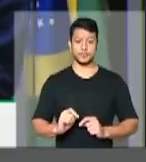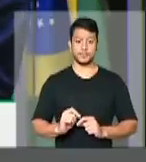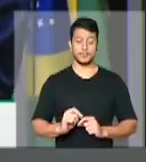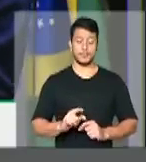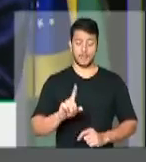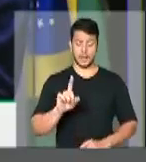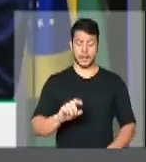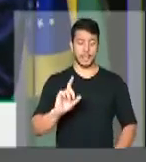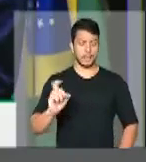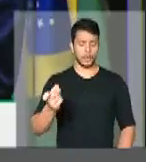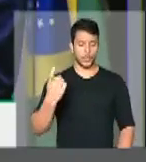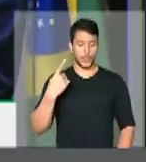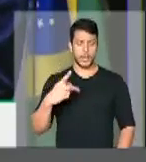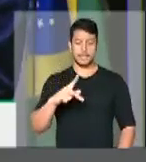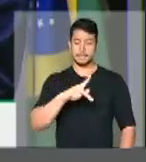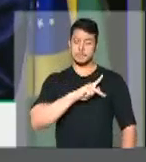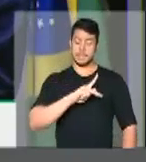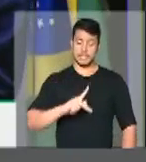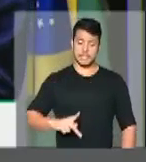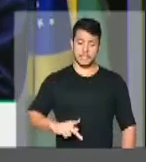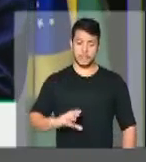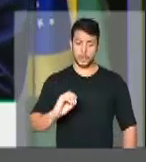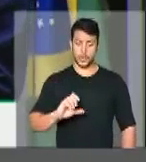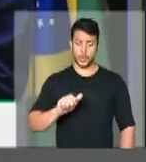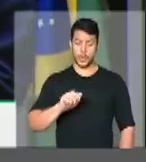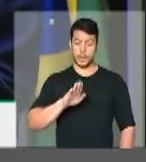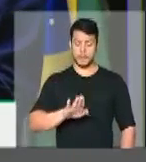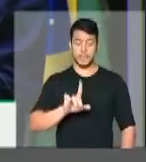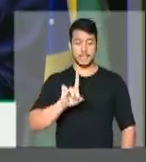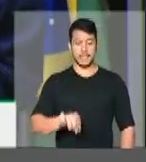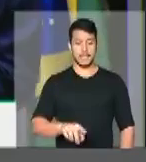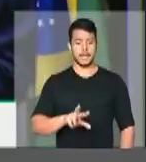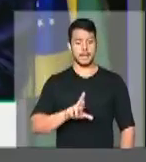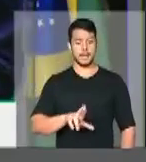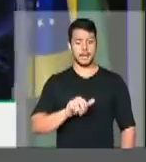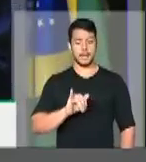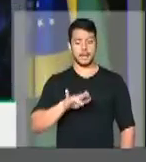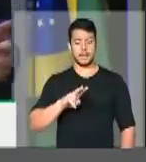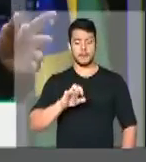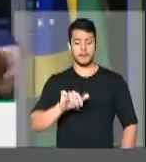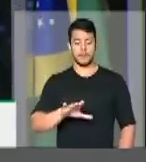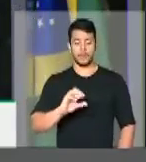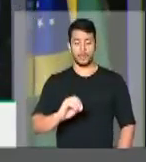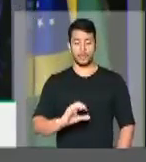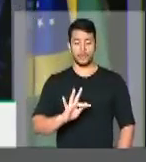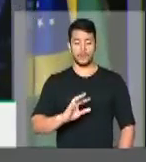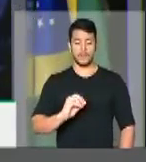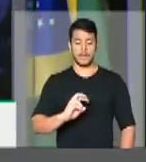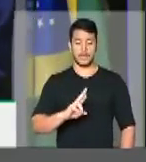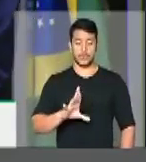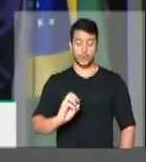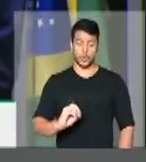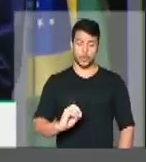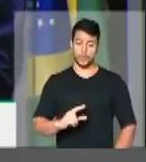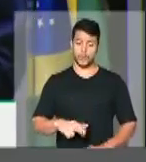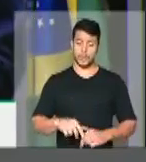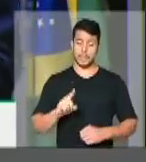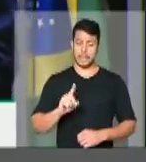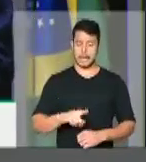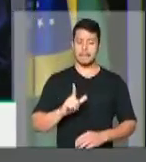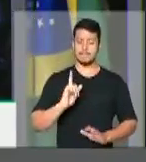presidente da OAB, essa figura histórica de Raimundo Faoro, que tem, inclusive, a grande contribuição à história